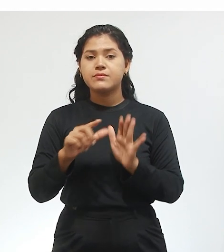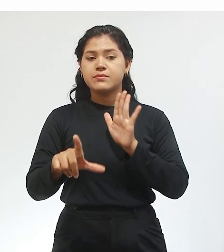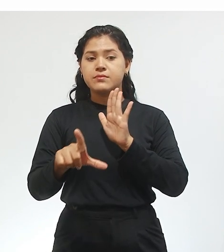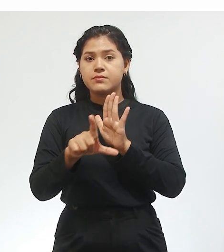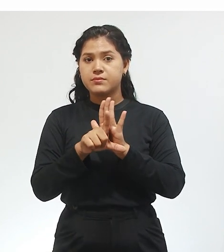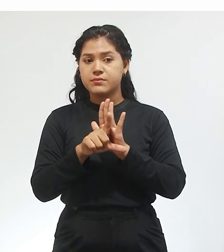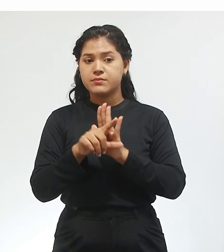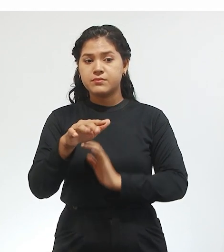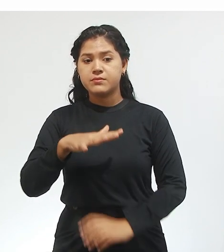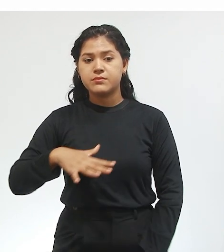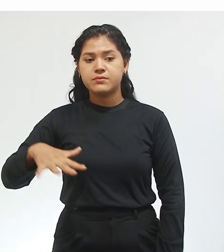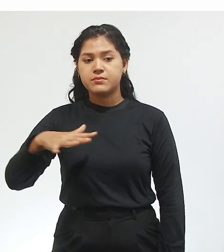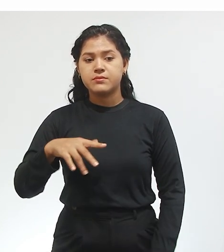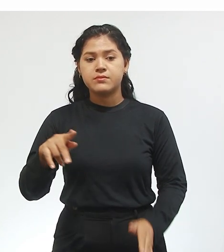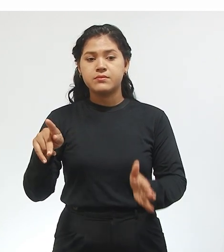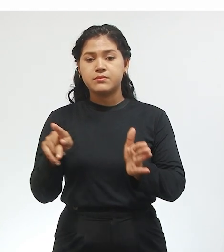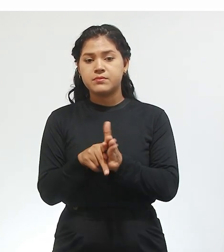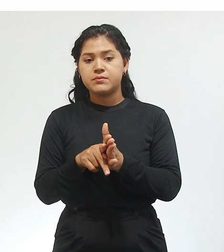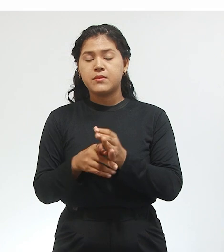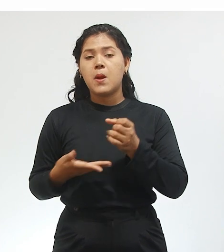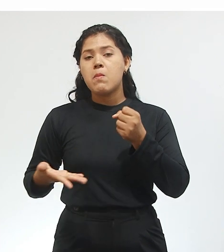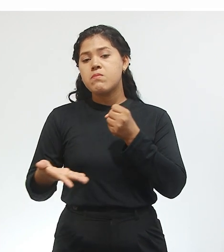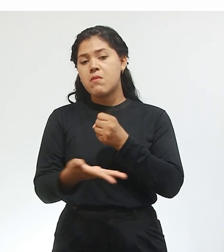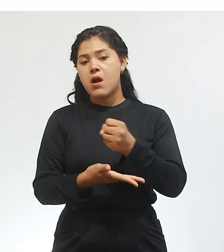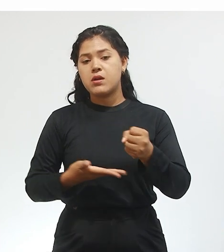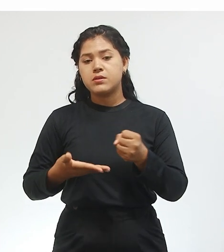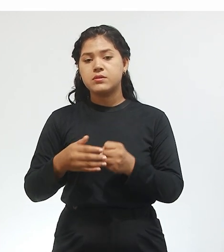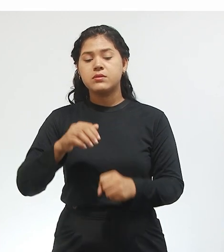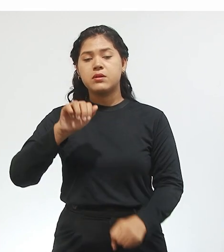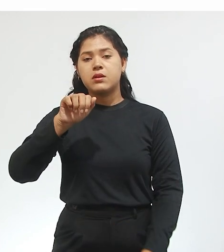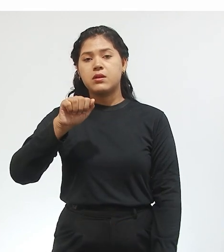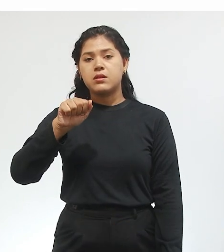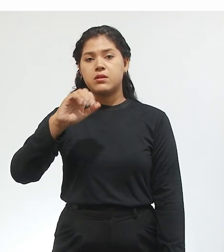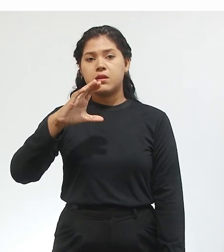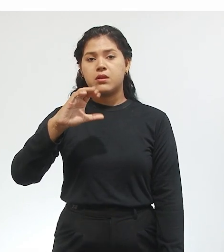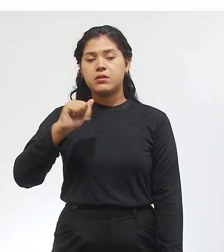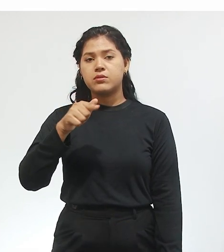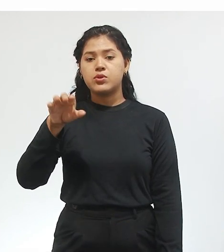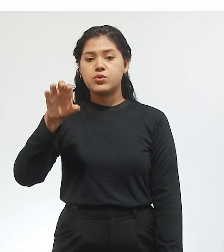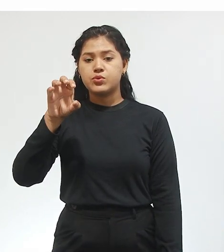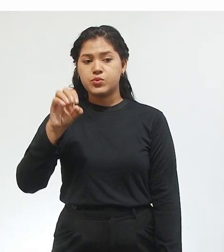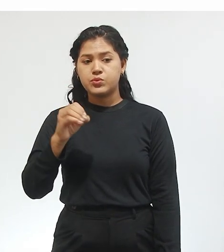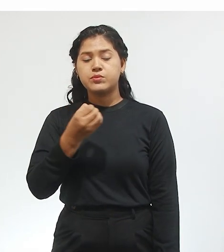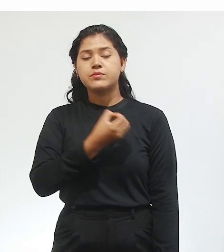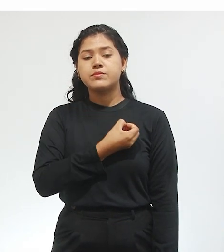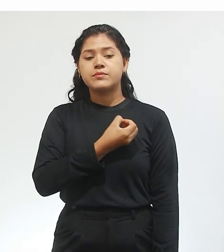por ações, ou seja, essa aqui é a nossa lei mãe da contabilidade geral, tá? Que é a lei